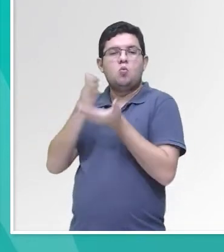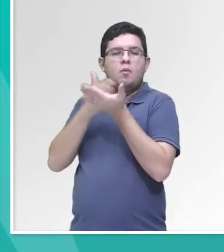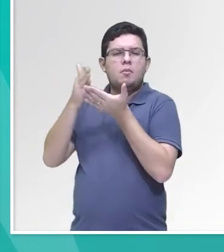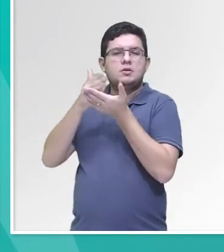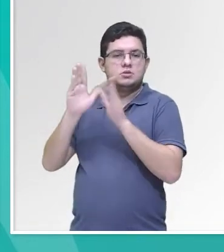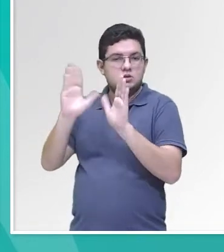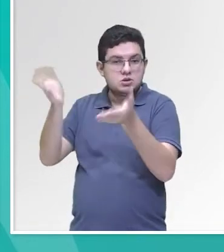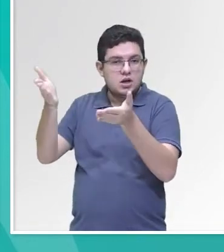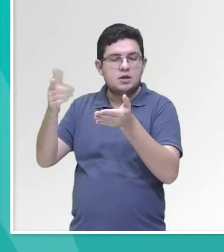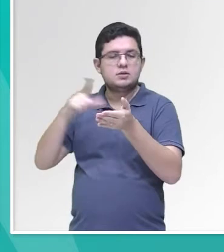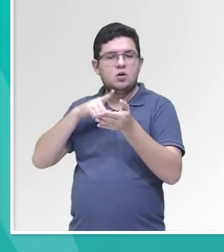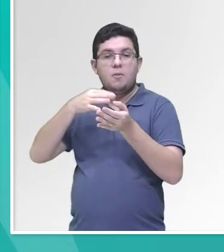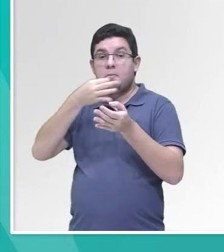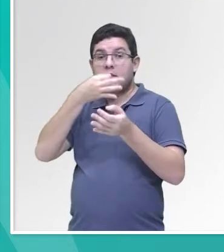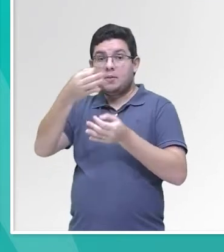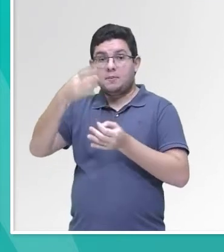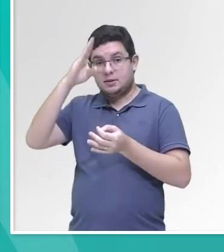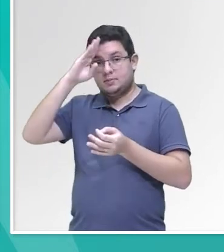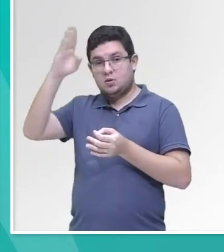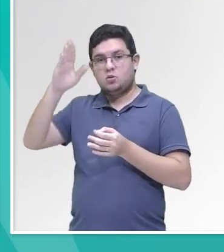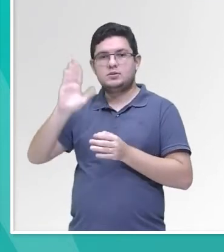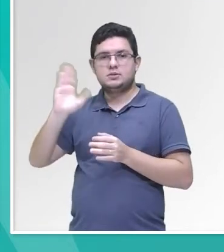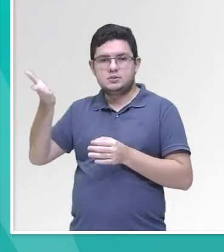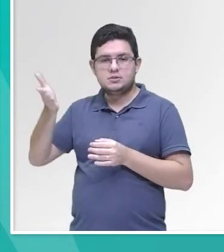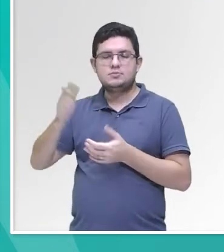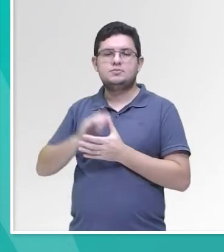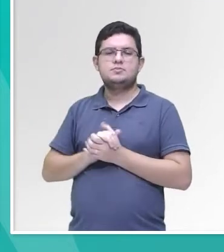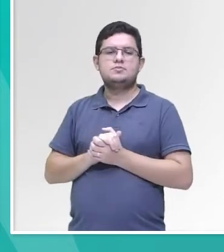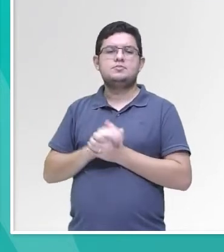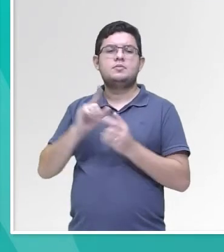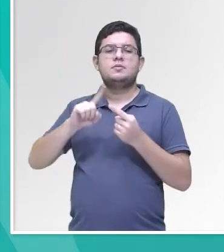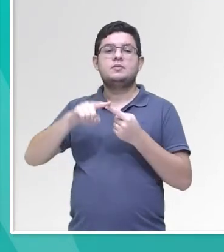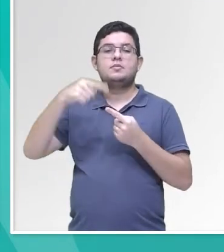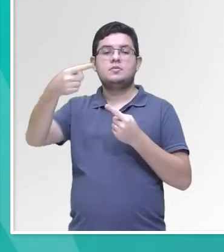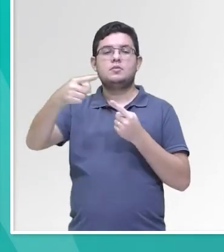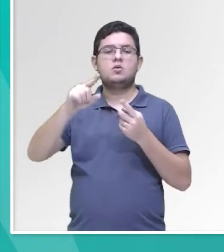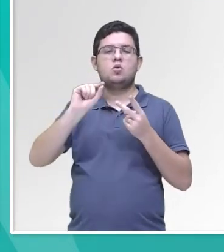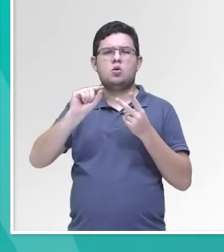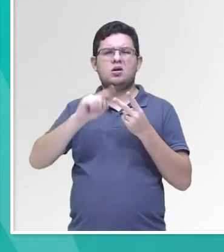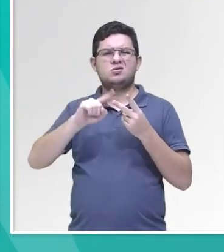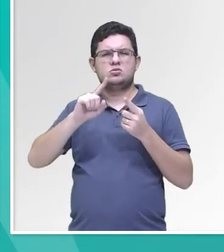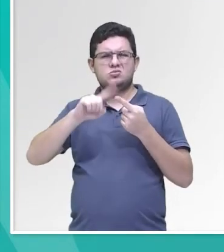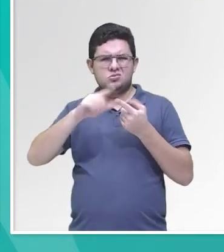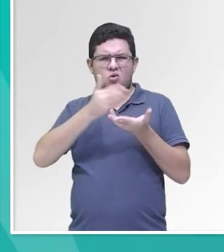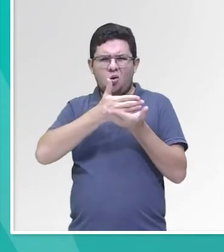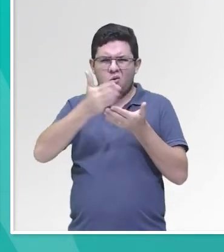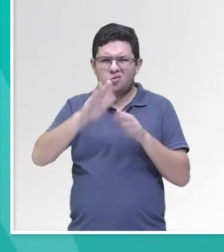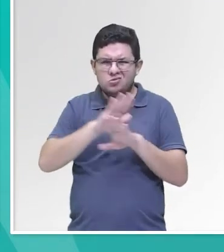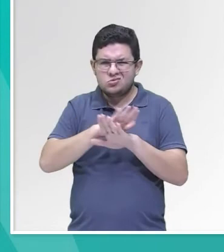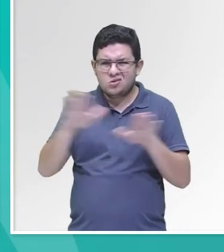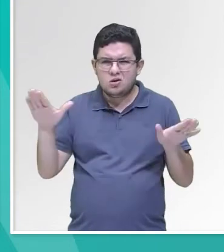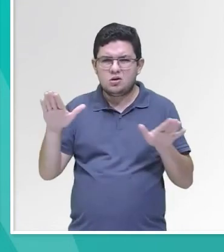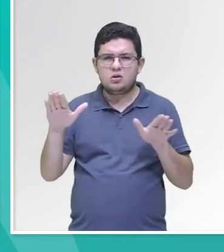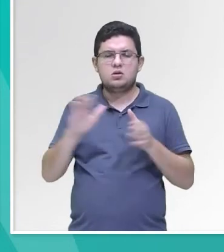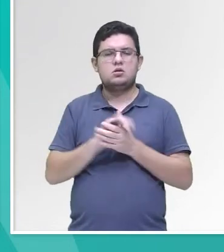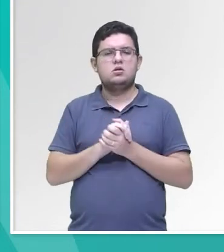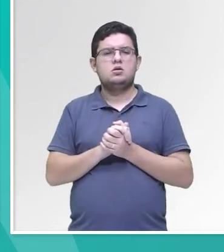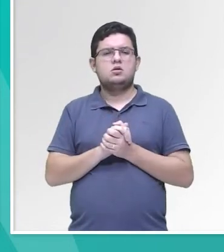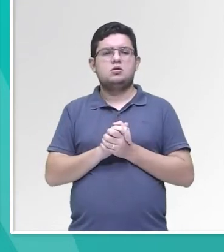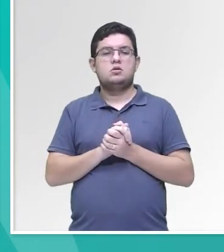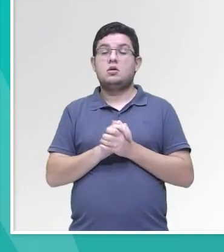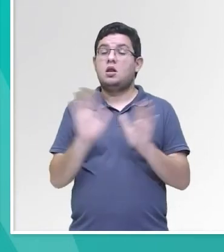tese. Beleza, professora? Então, qual é o próximo passo? O meu texto só tem introdução? Introdução e tese e